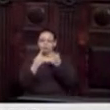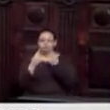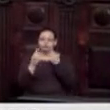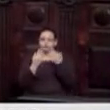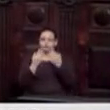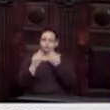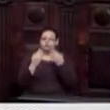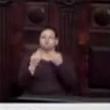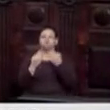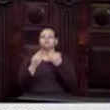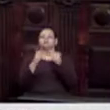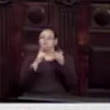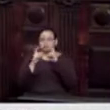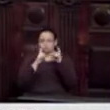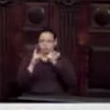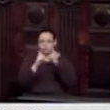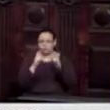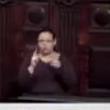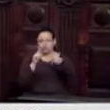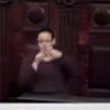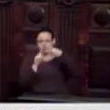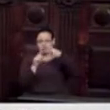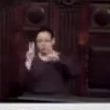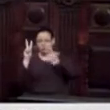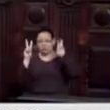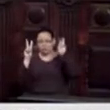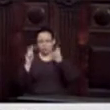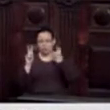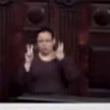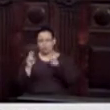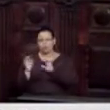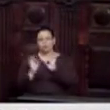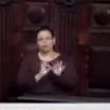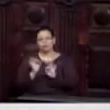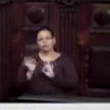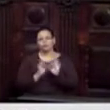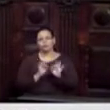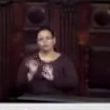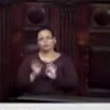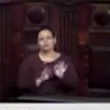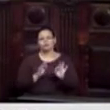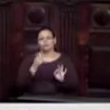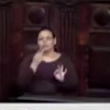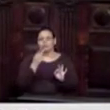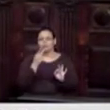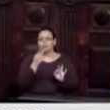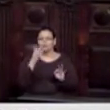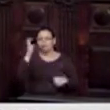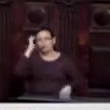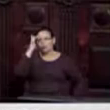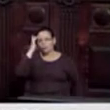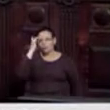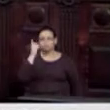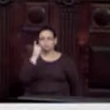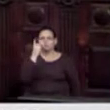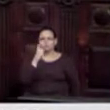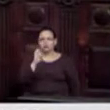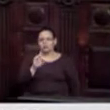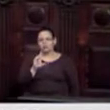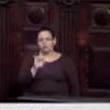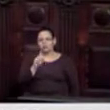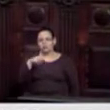assuntos. Um, esse projeto, que na linha do que já foi dito aqui, eu até acho, deputado Eliomar Coelho, que